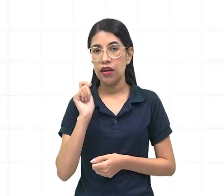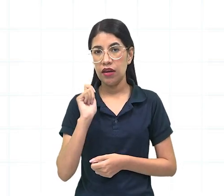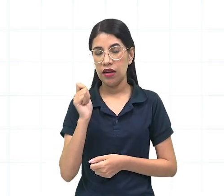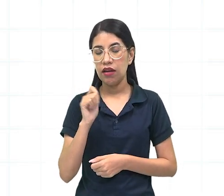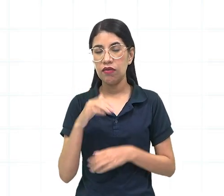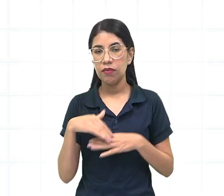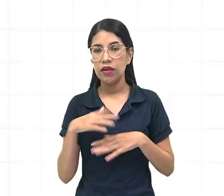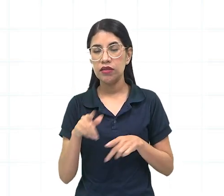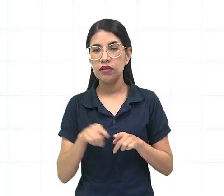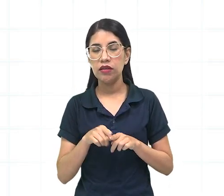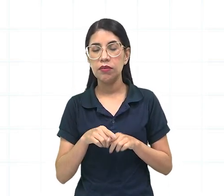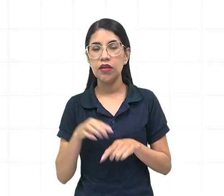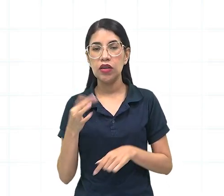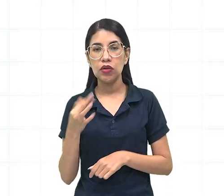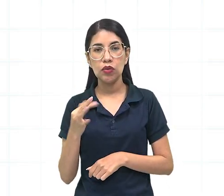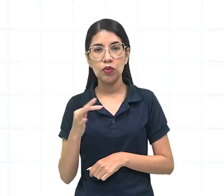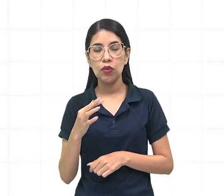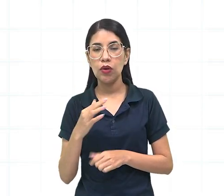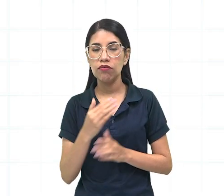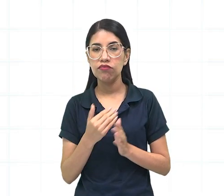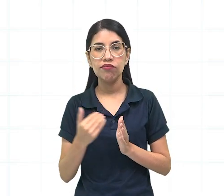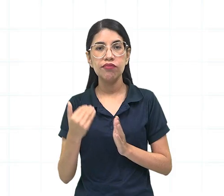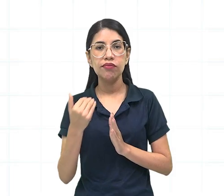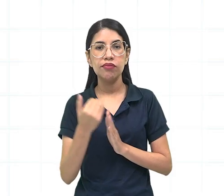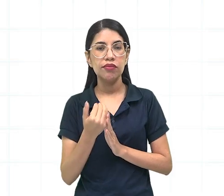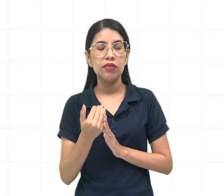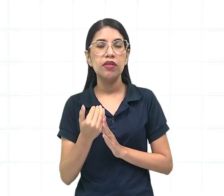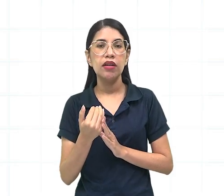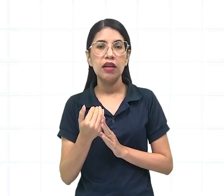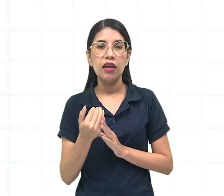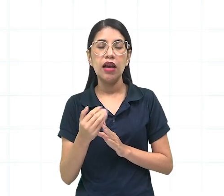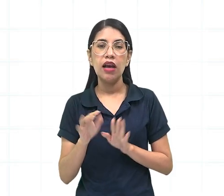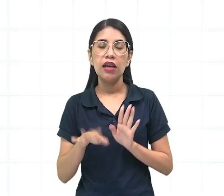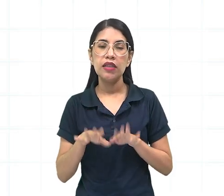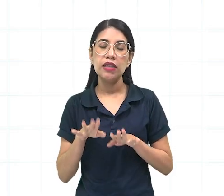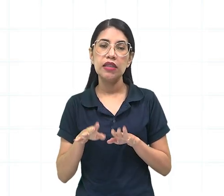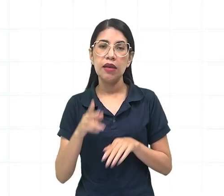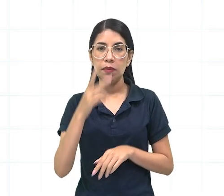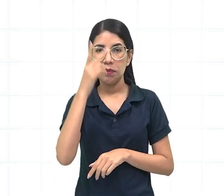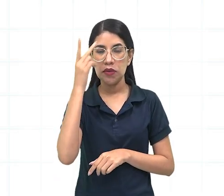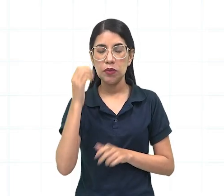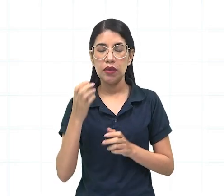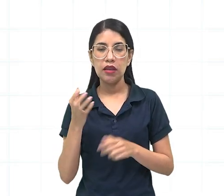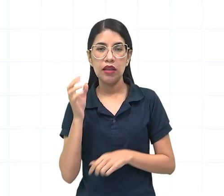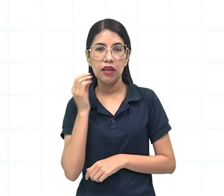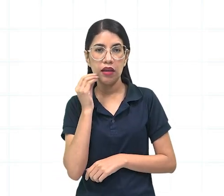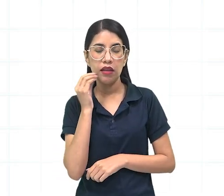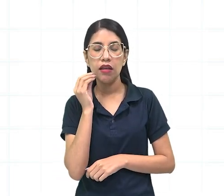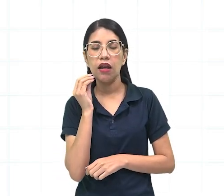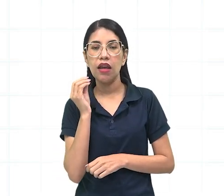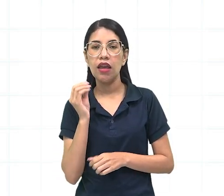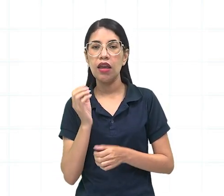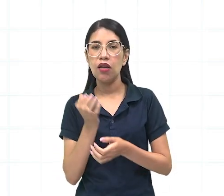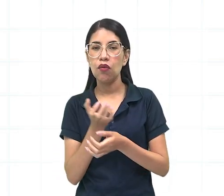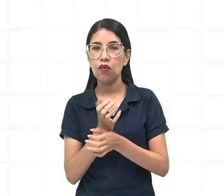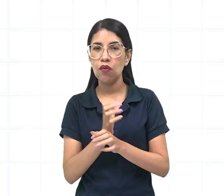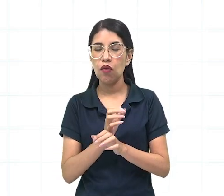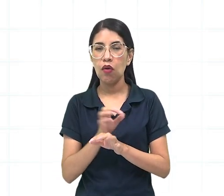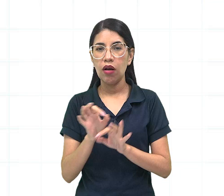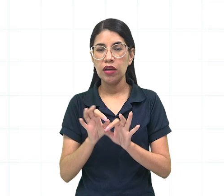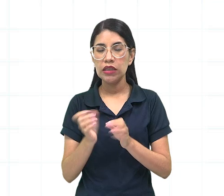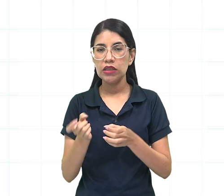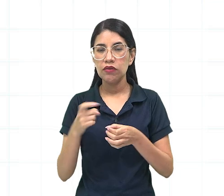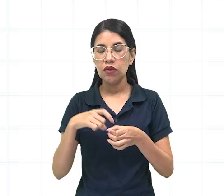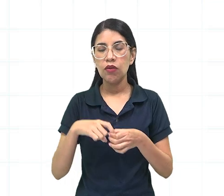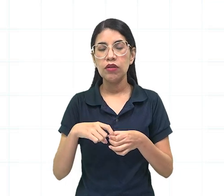vai gerar mais dor intensa. Muitas vezes as pessoas querem colocar no lugar por conta própria. E não é assim, tem